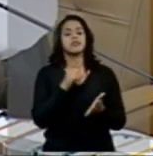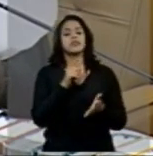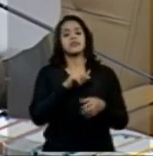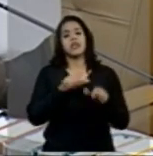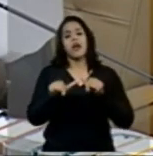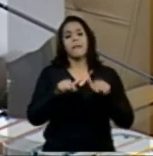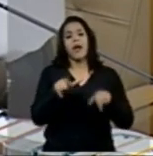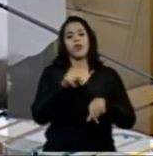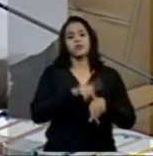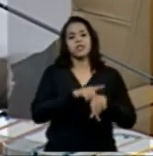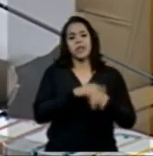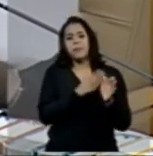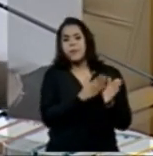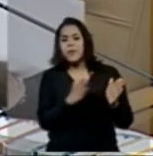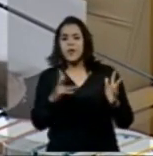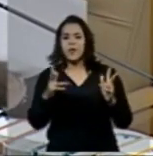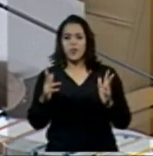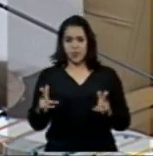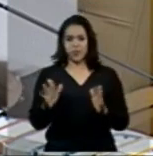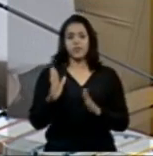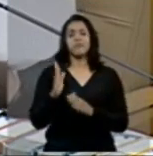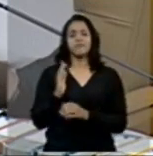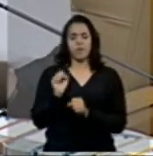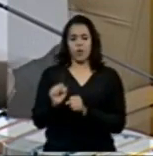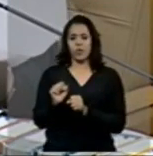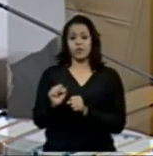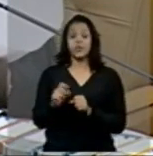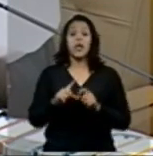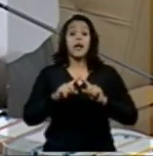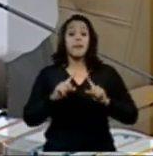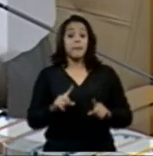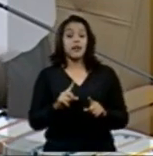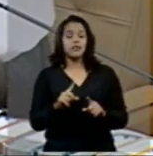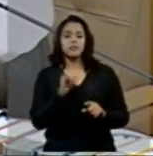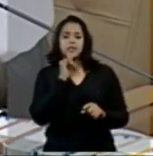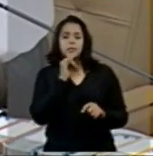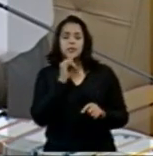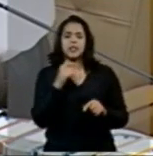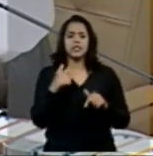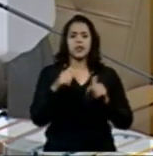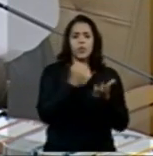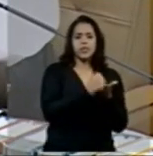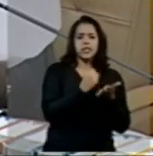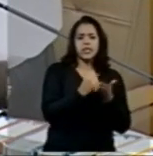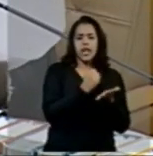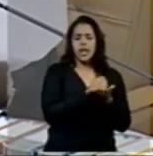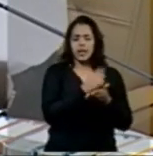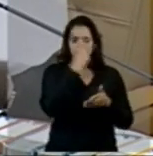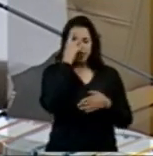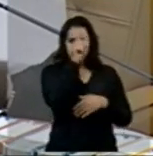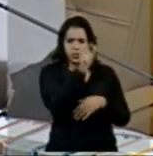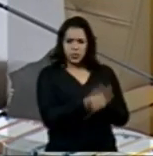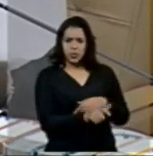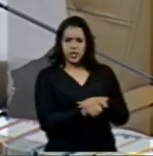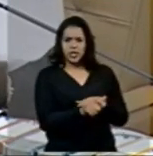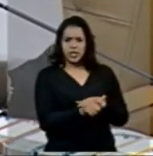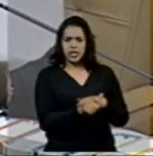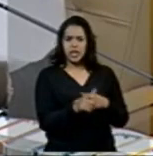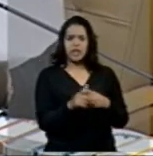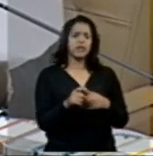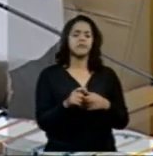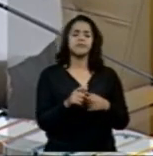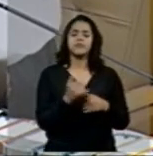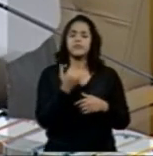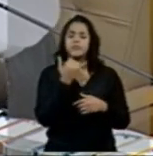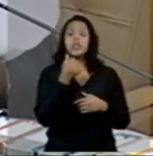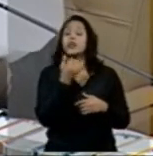Lei 6.019/74. 2. A contratação irregular de trabalhador mediante empresa interposta, não,